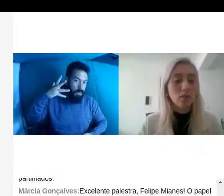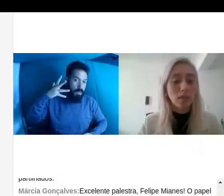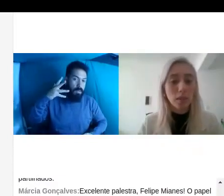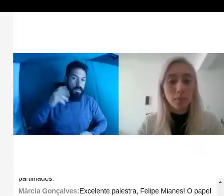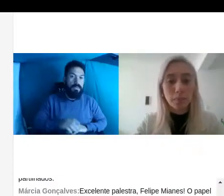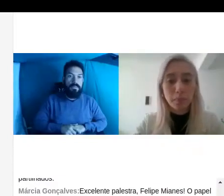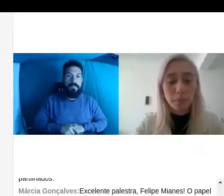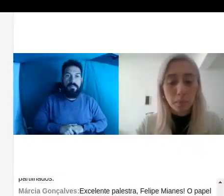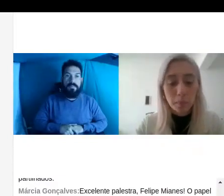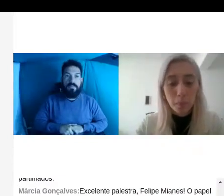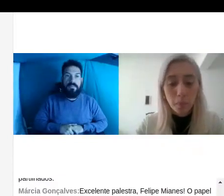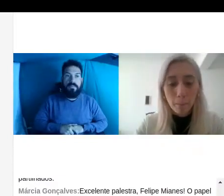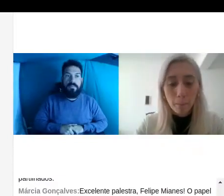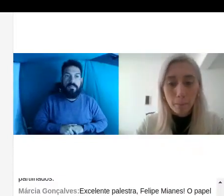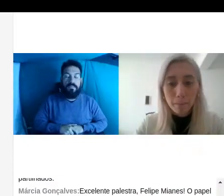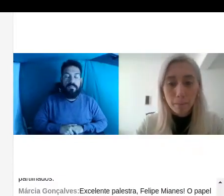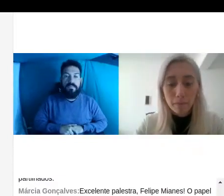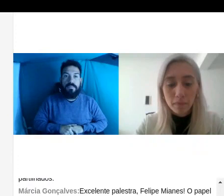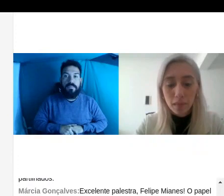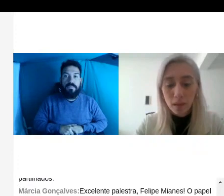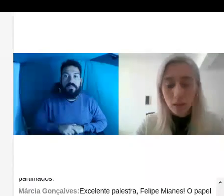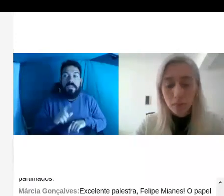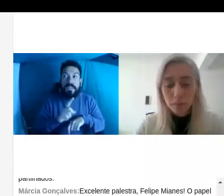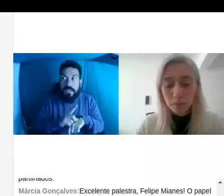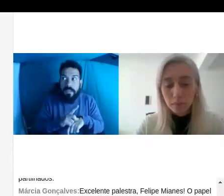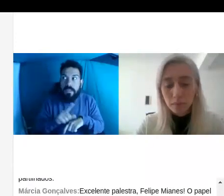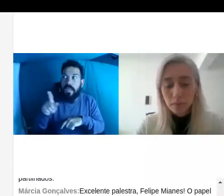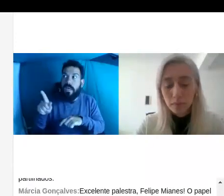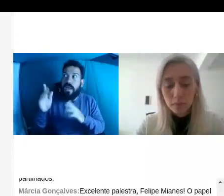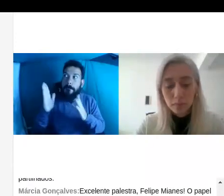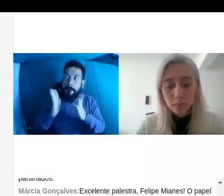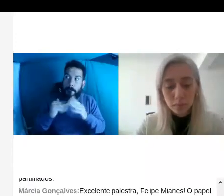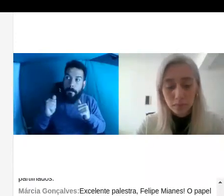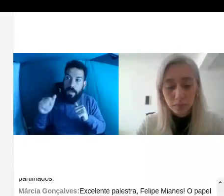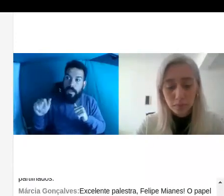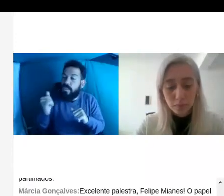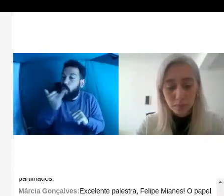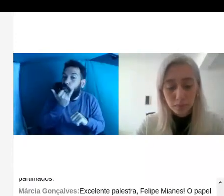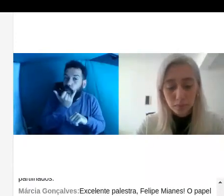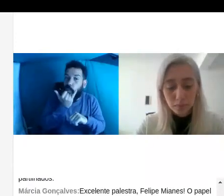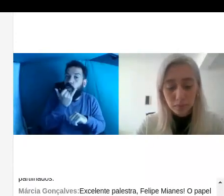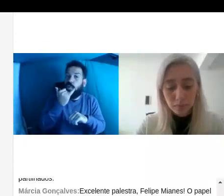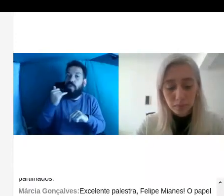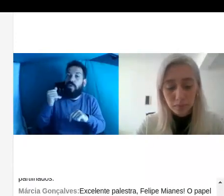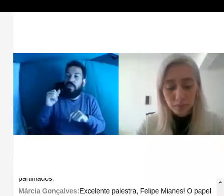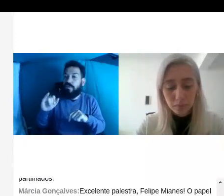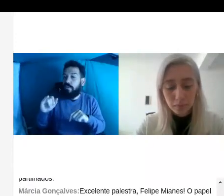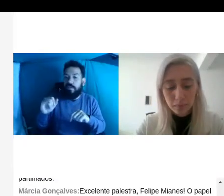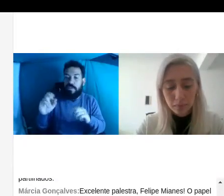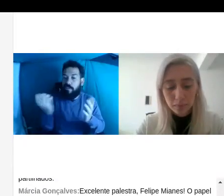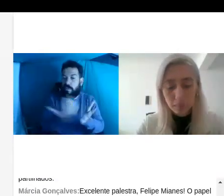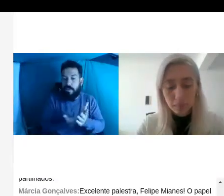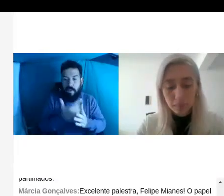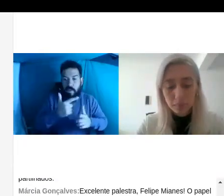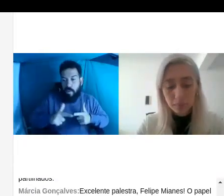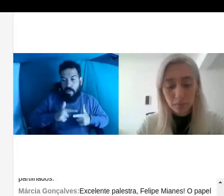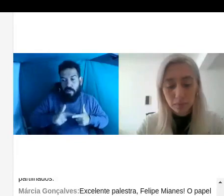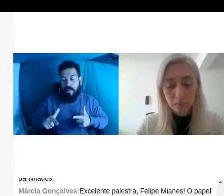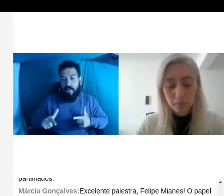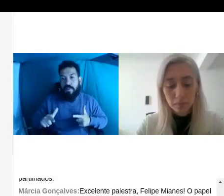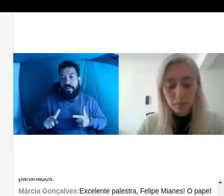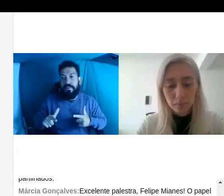registrado. se tu me permite, até peço desculpas por alguma eventual falha